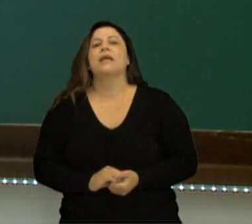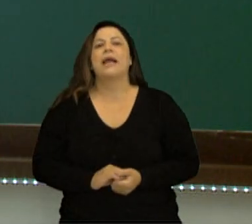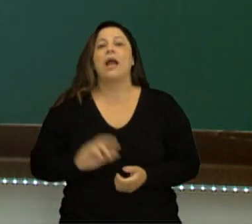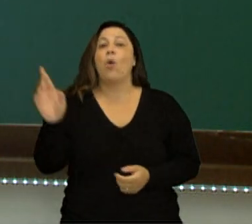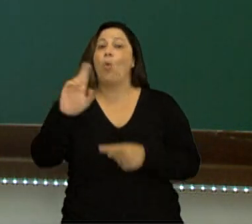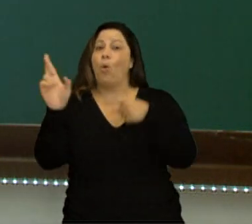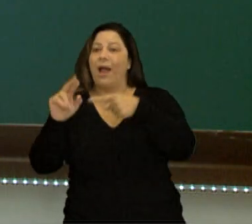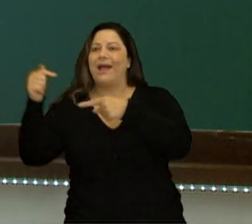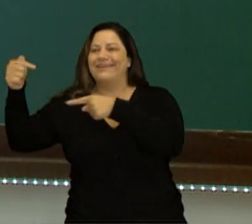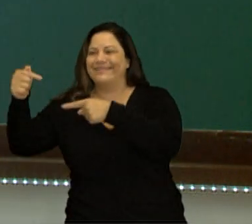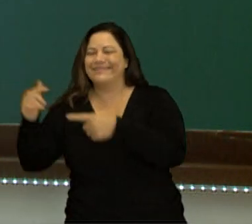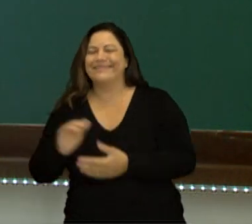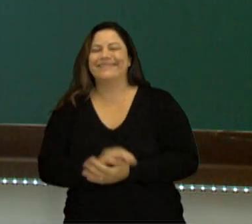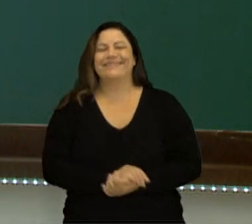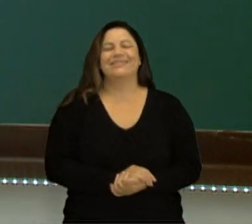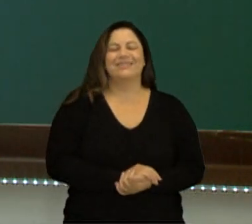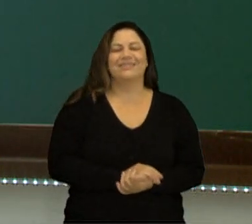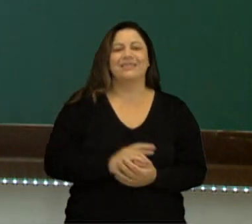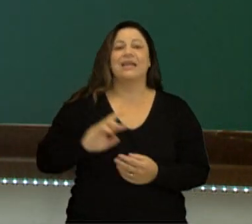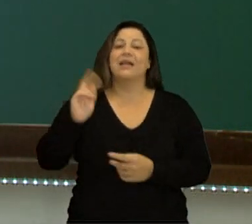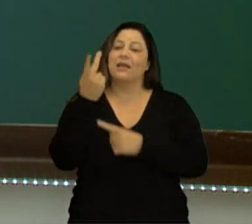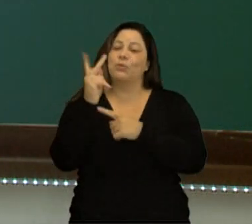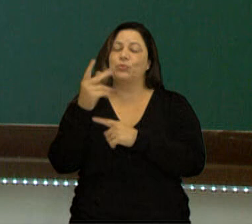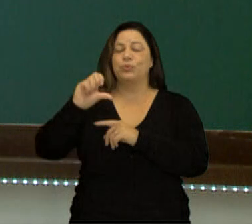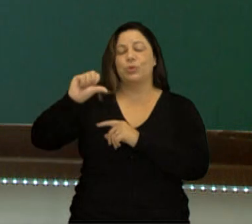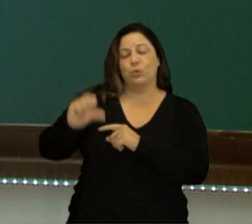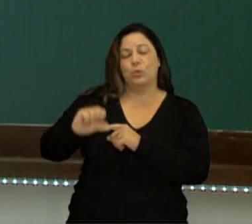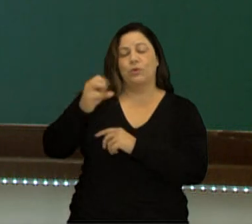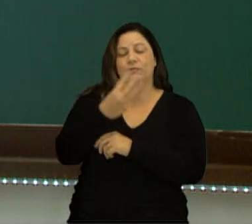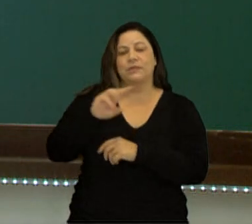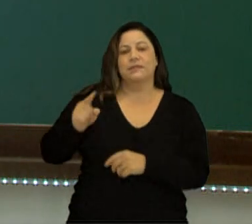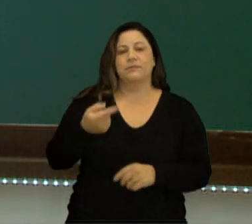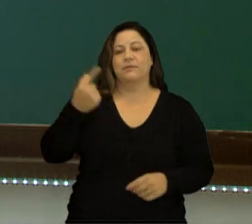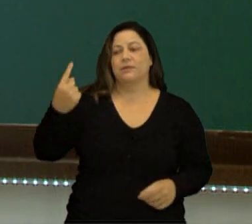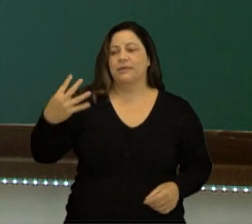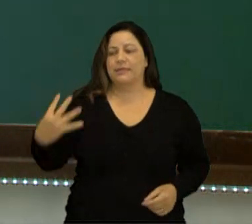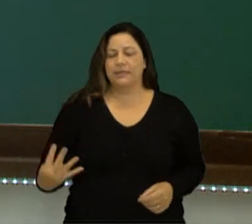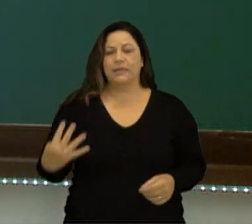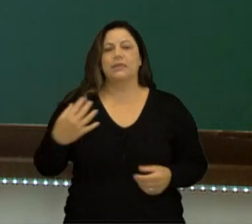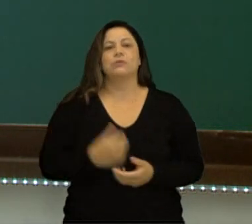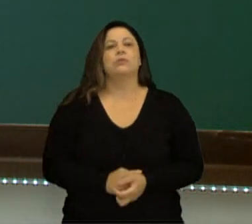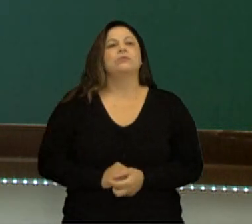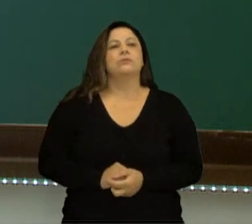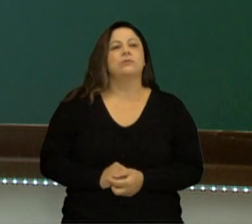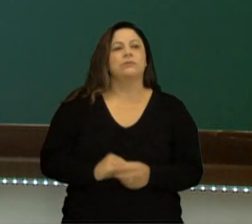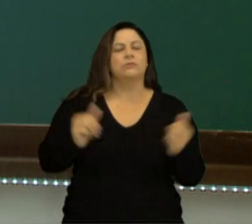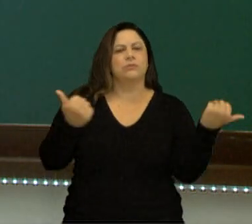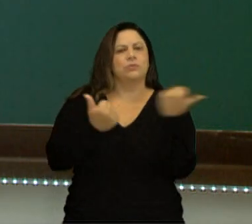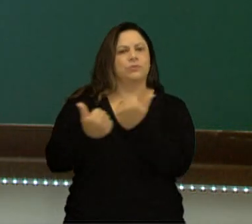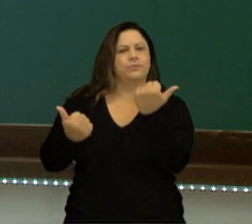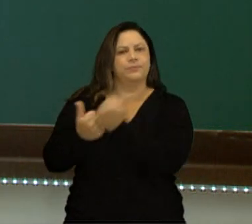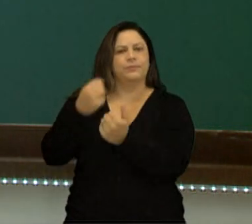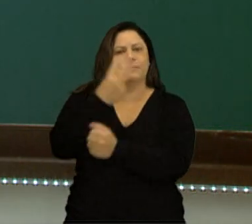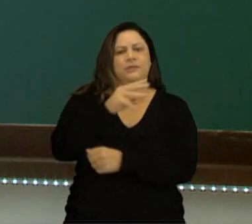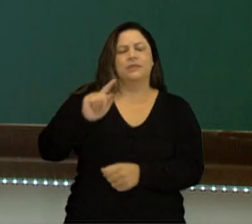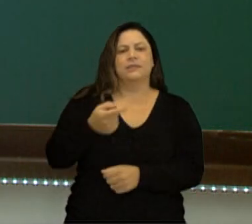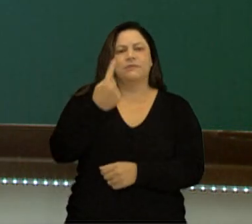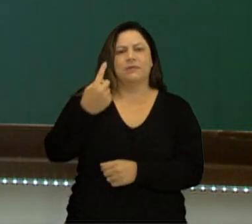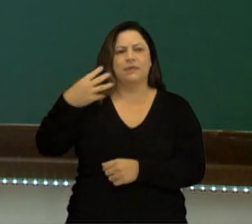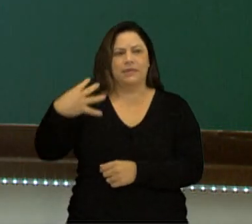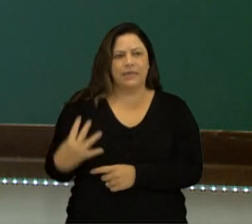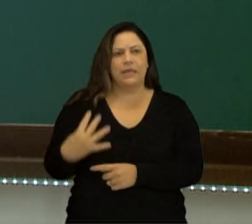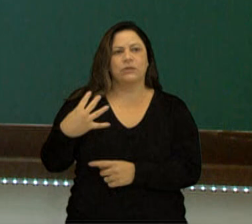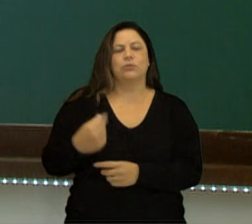é 9 e o π que a gente vai usar, 3,14. A forma do volume, substituímos o valor de π já por